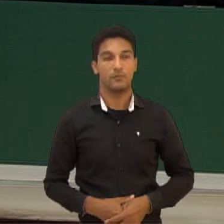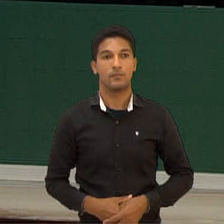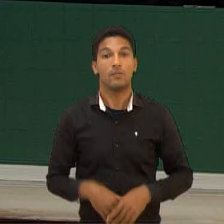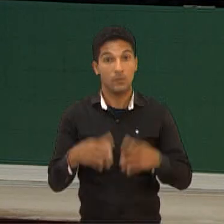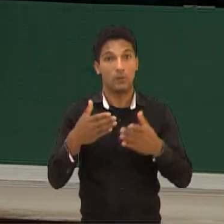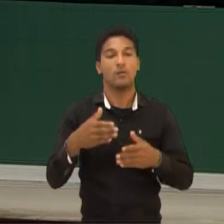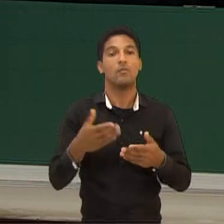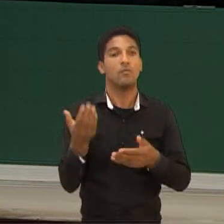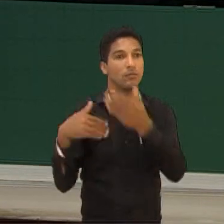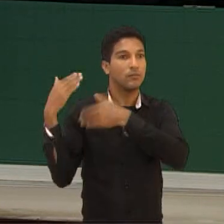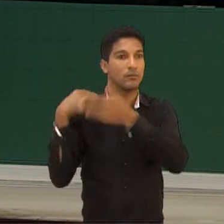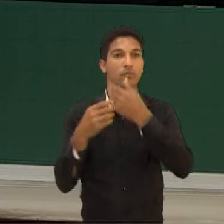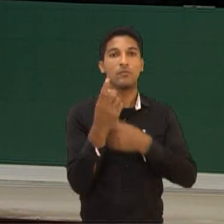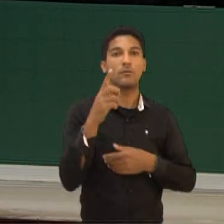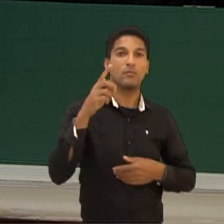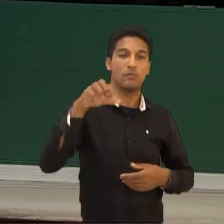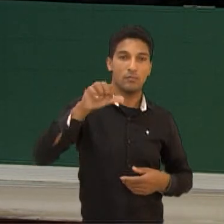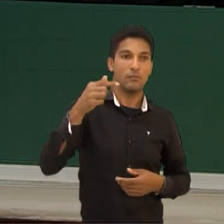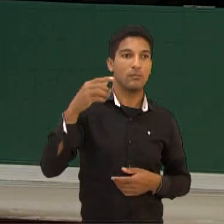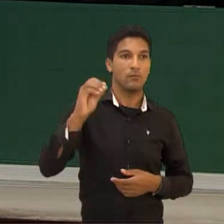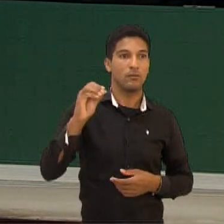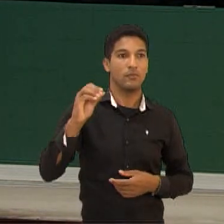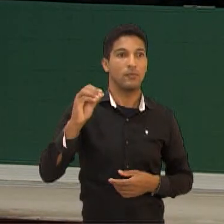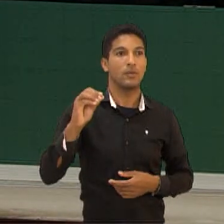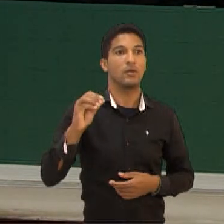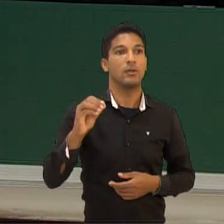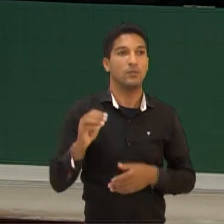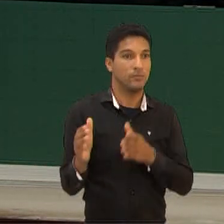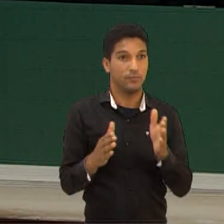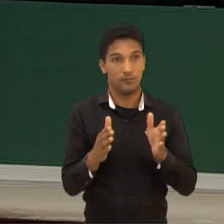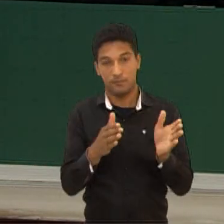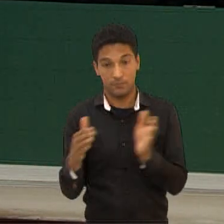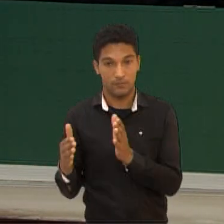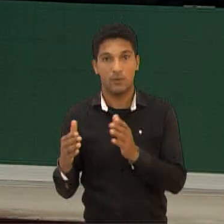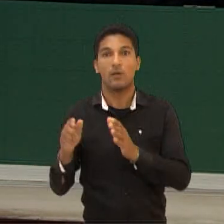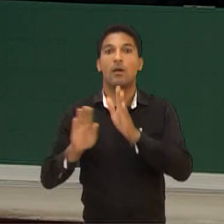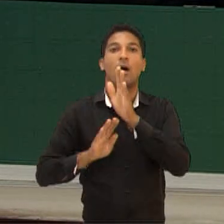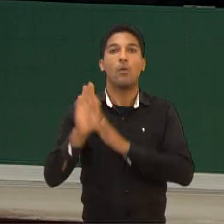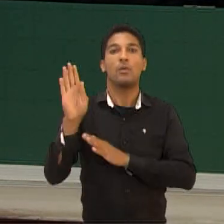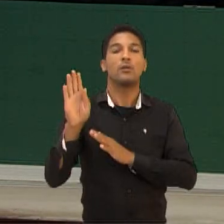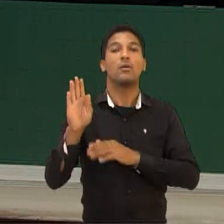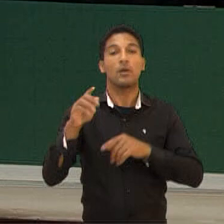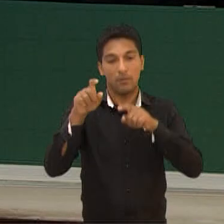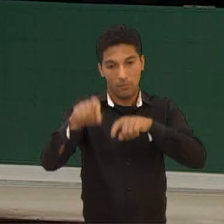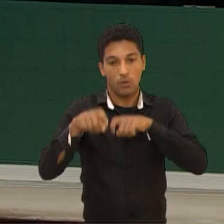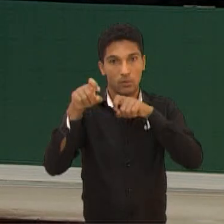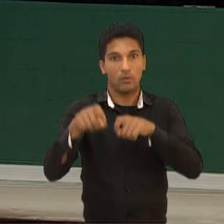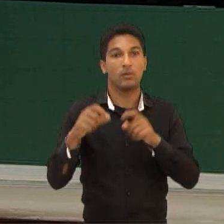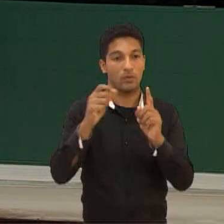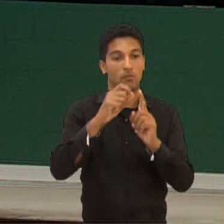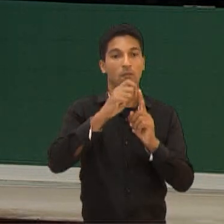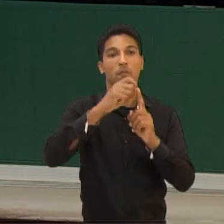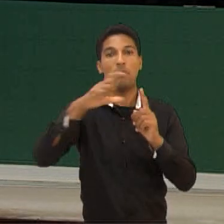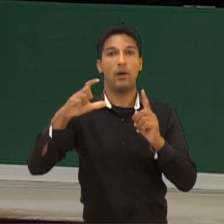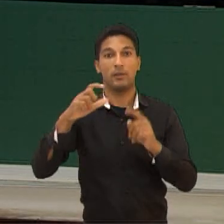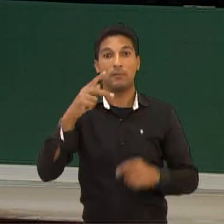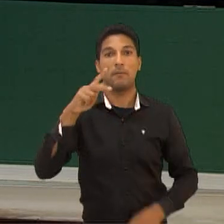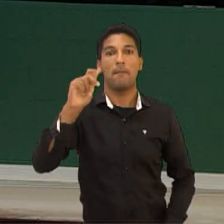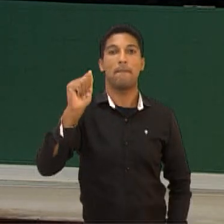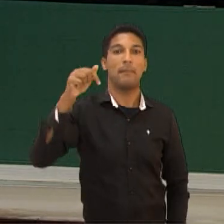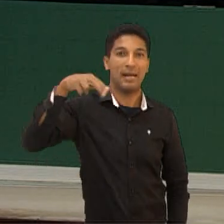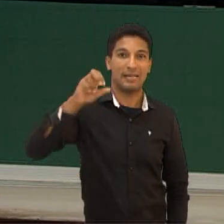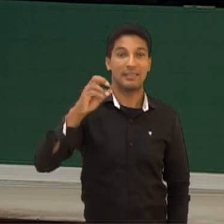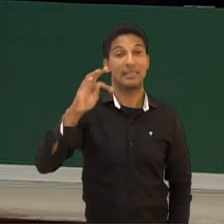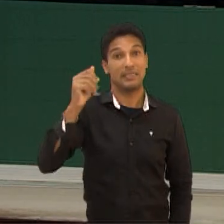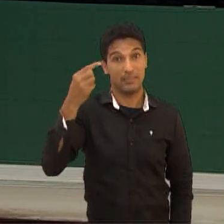uma melhorada no retorno da agricultura e aumentou significativamente a produção. Tanto que hoje o Paquistão é um grande exportador de